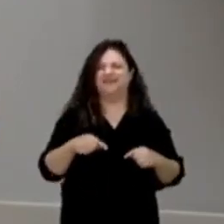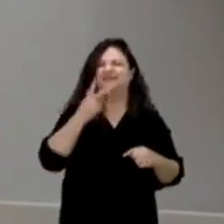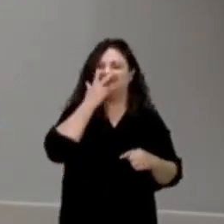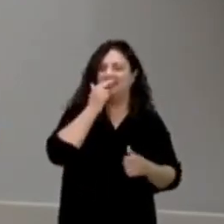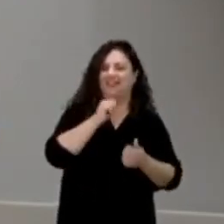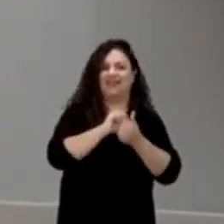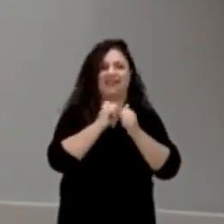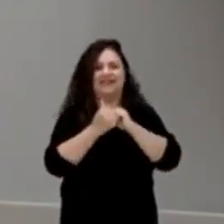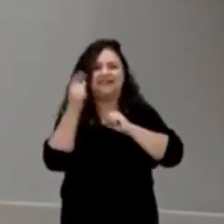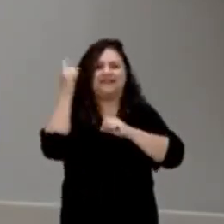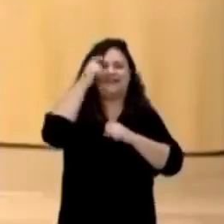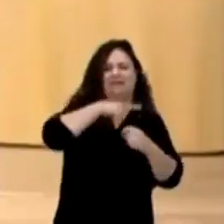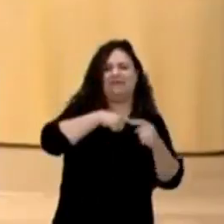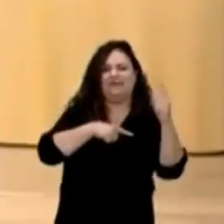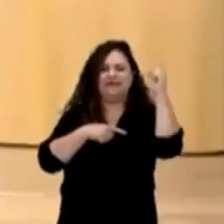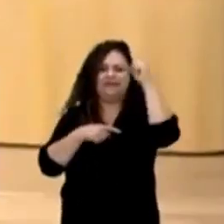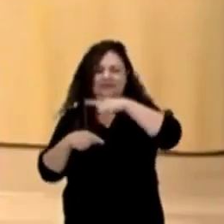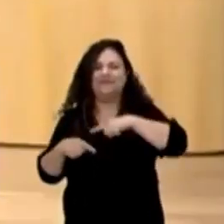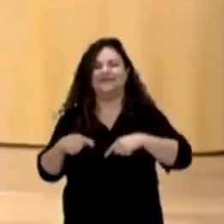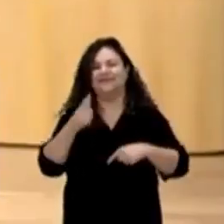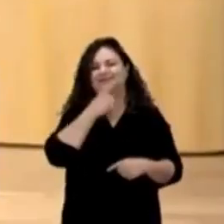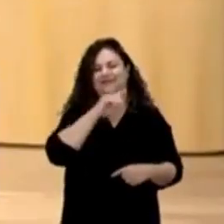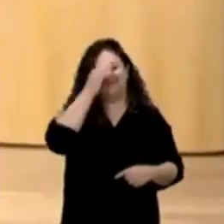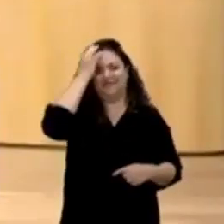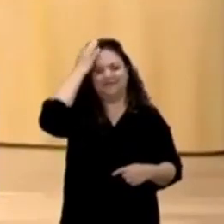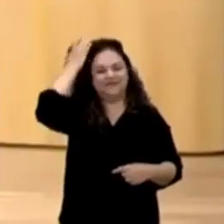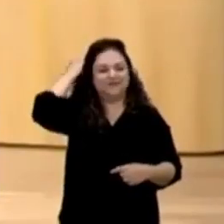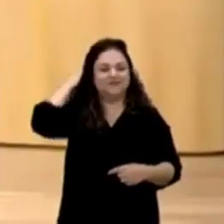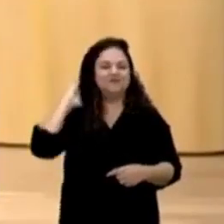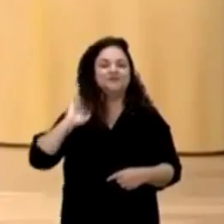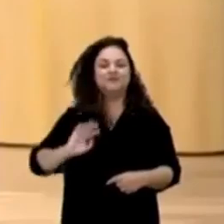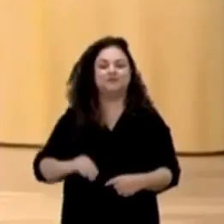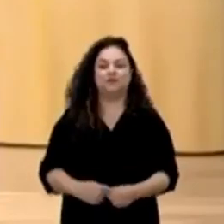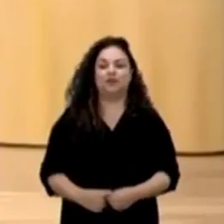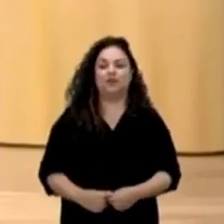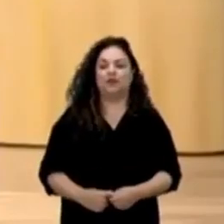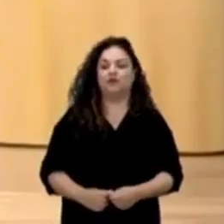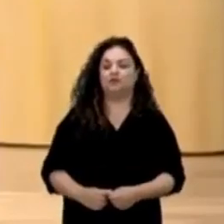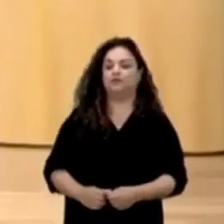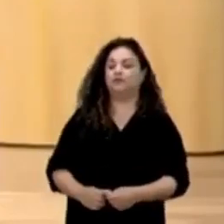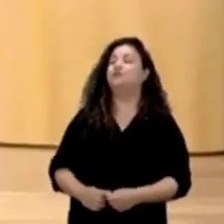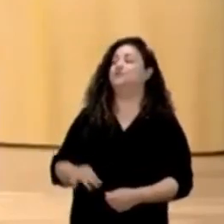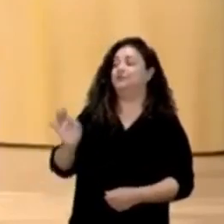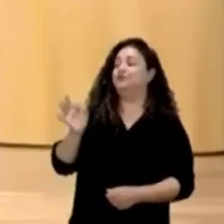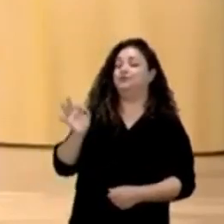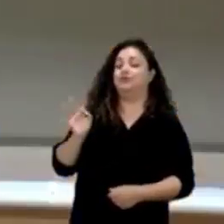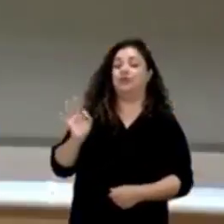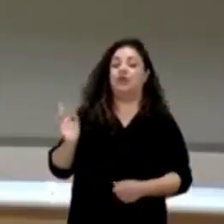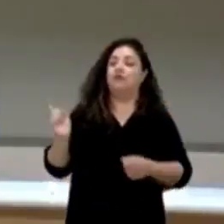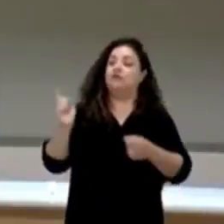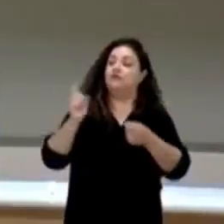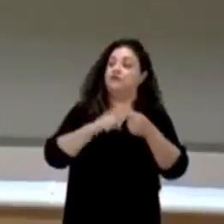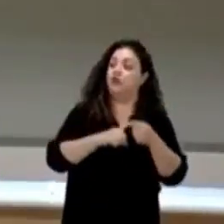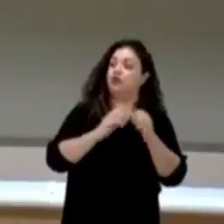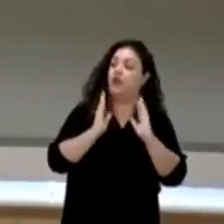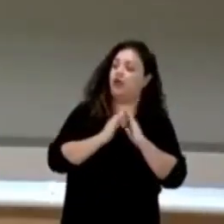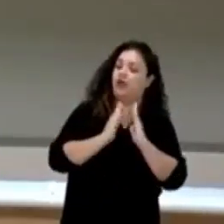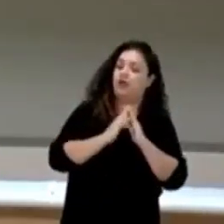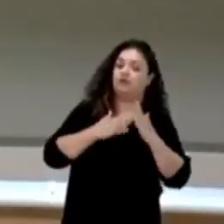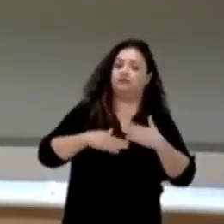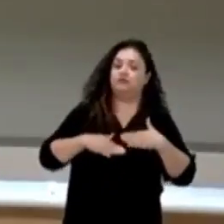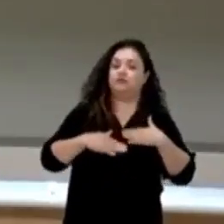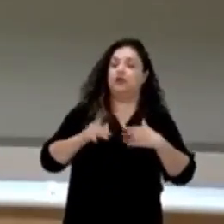bem desafiador para todo mundo, sim, né? É, a gente voltou para as nossas casas, voltou para a escola, teve um período